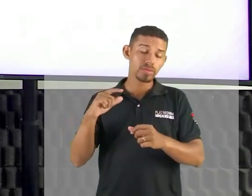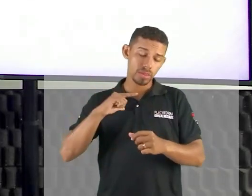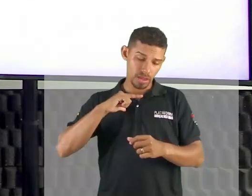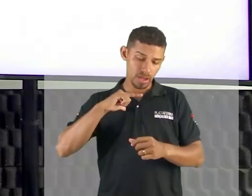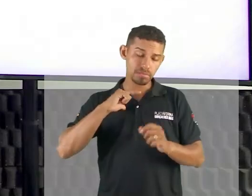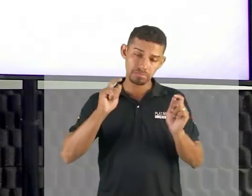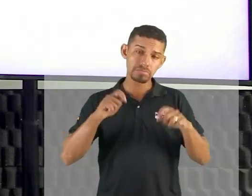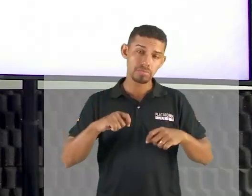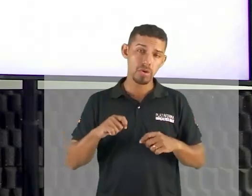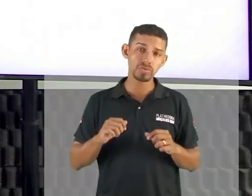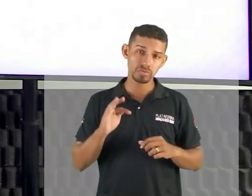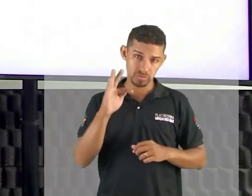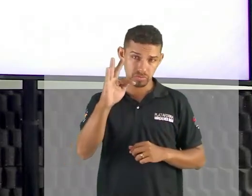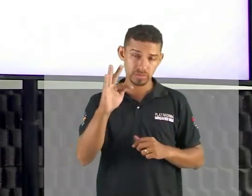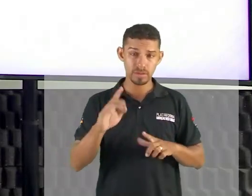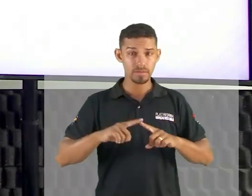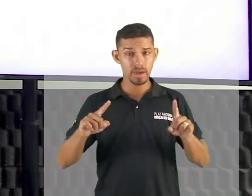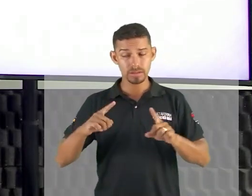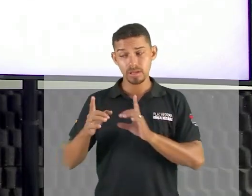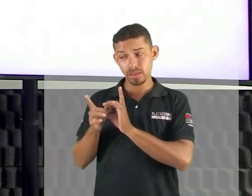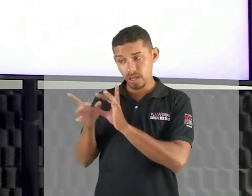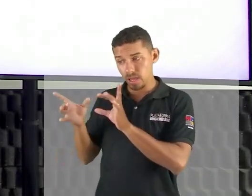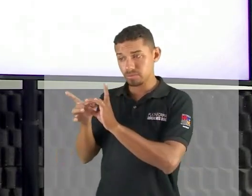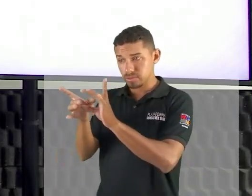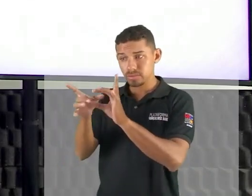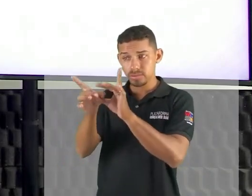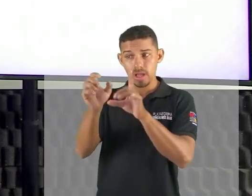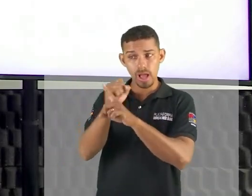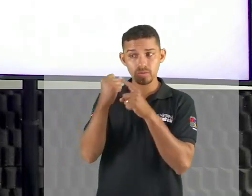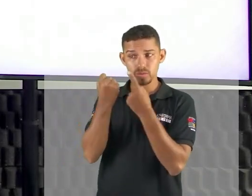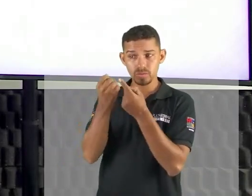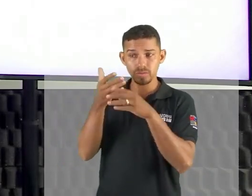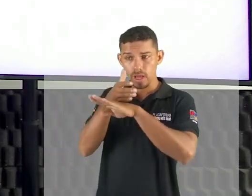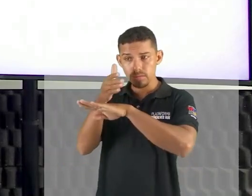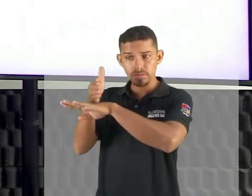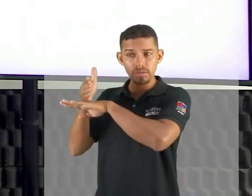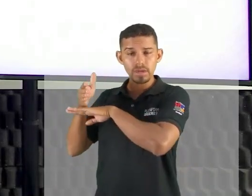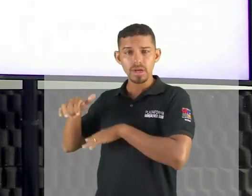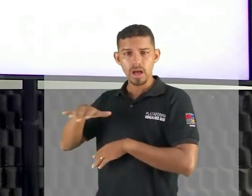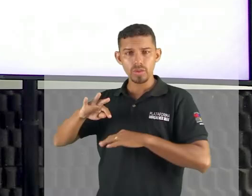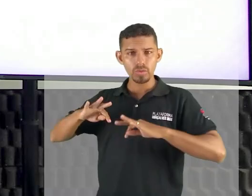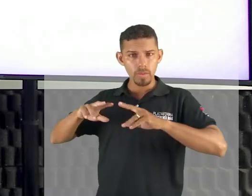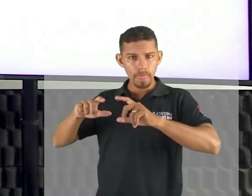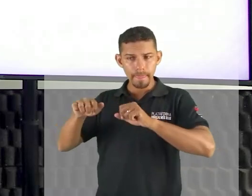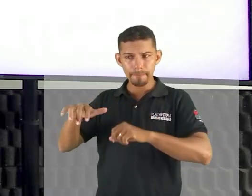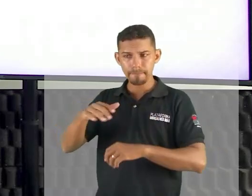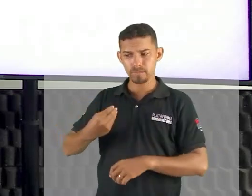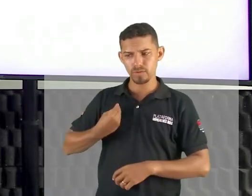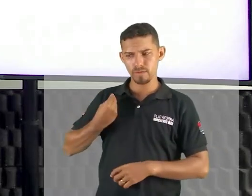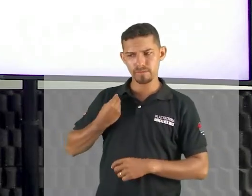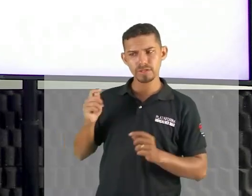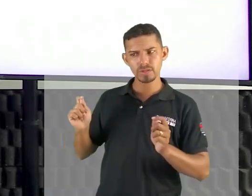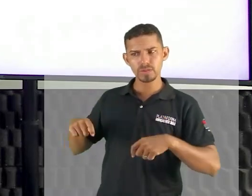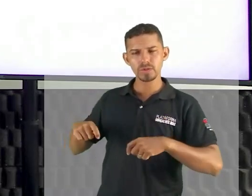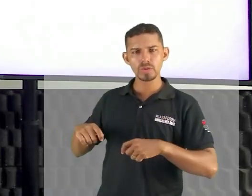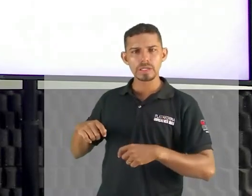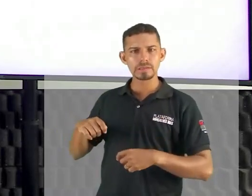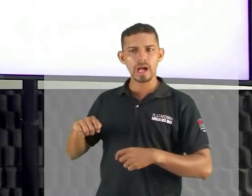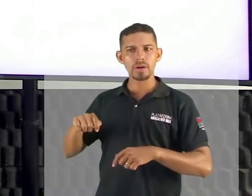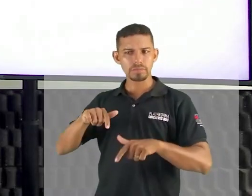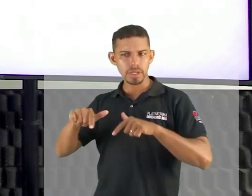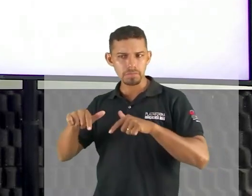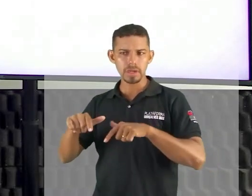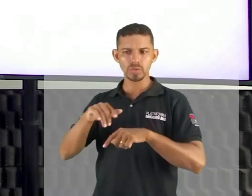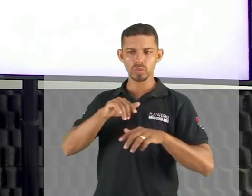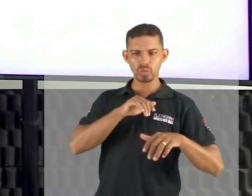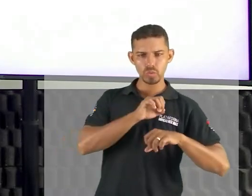ela pode existir, desde que haja democracia social também, acesso a todos os meios de sobrevivência. Mesmo